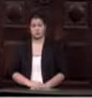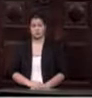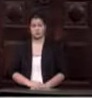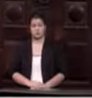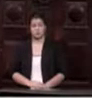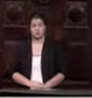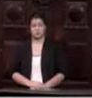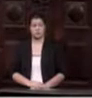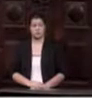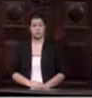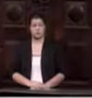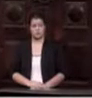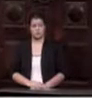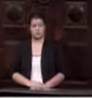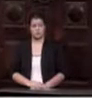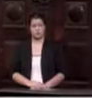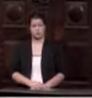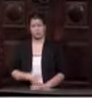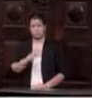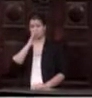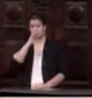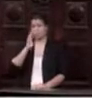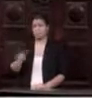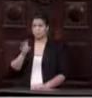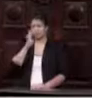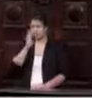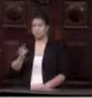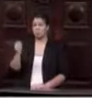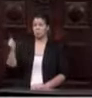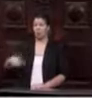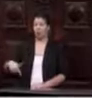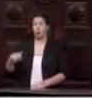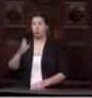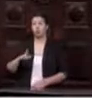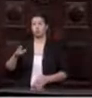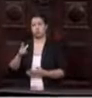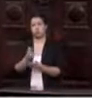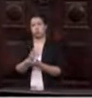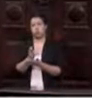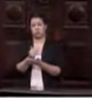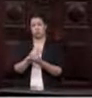acusado de mau uso do dinheiro público,